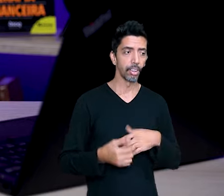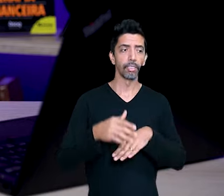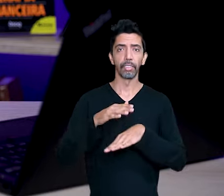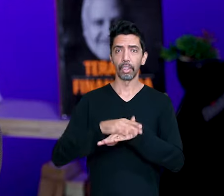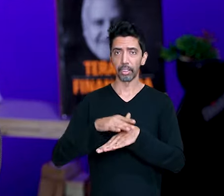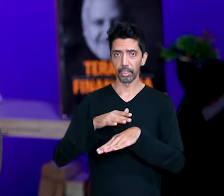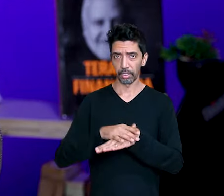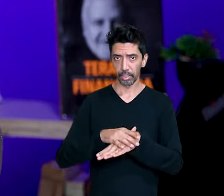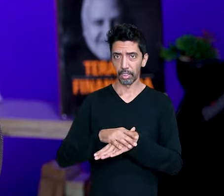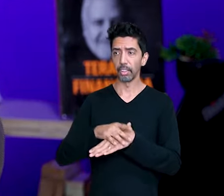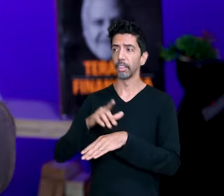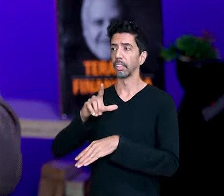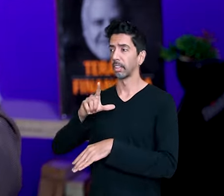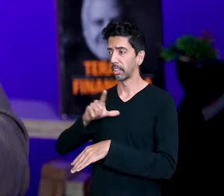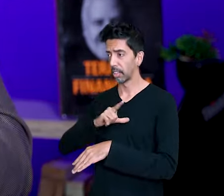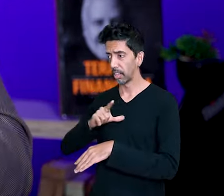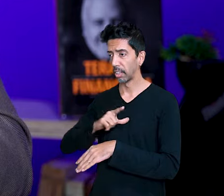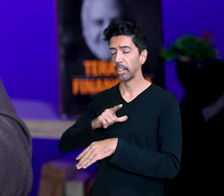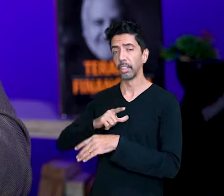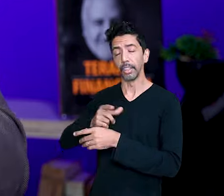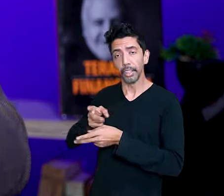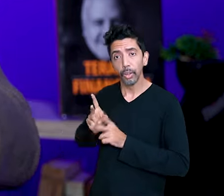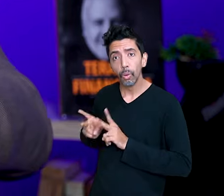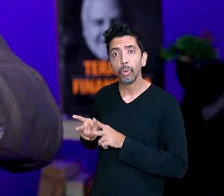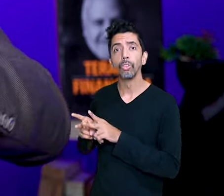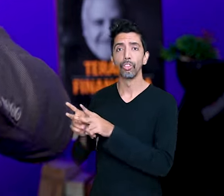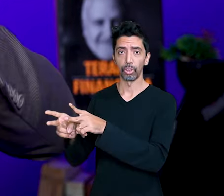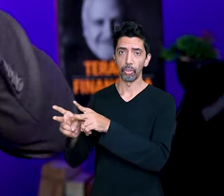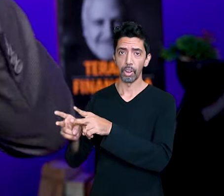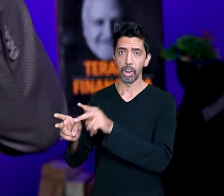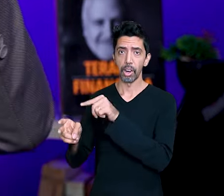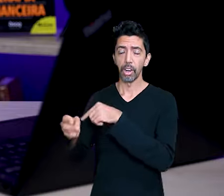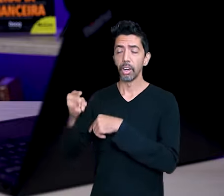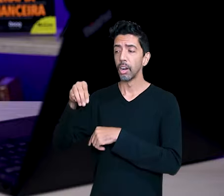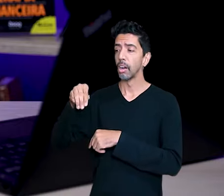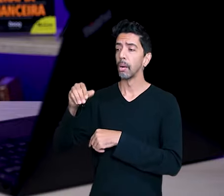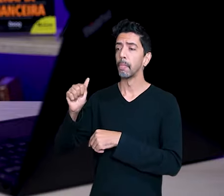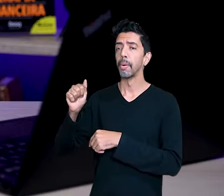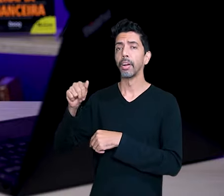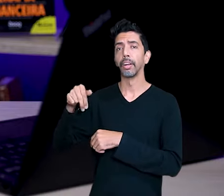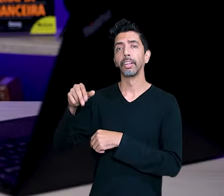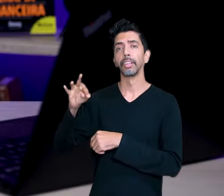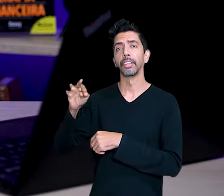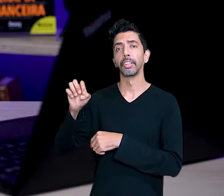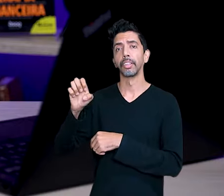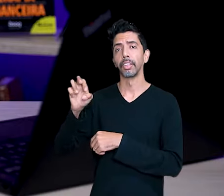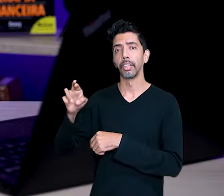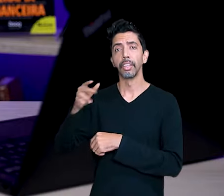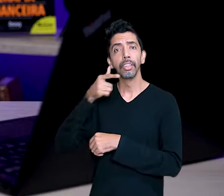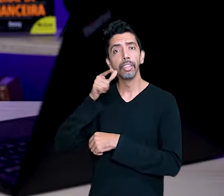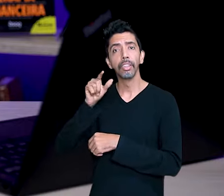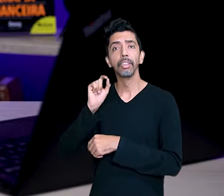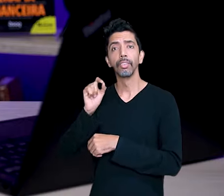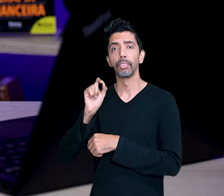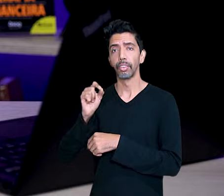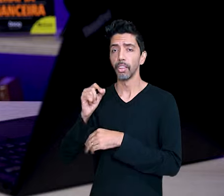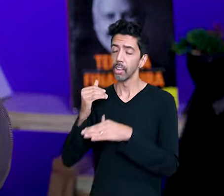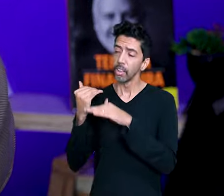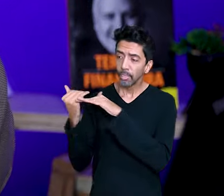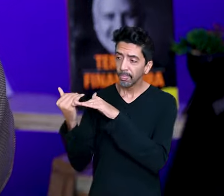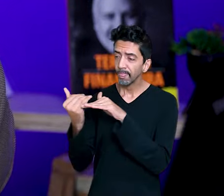ter, manter. Manter é quando você alcança esse status de